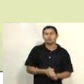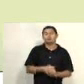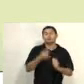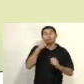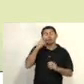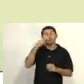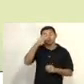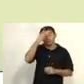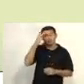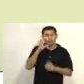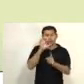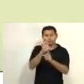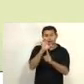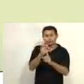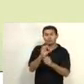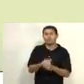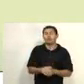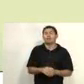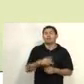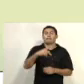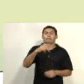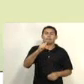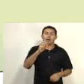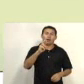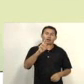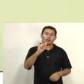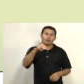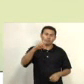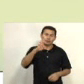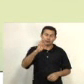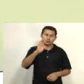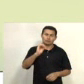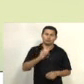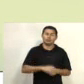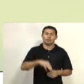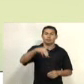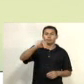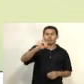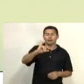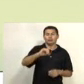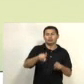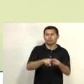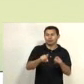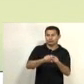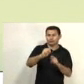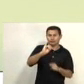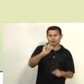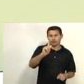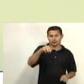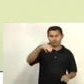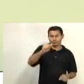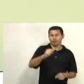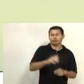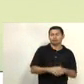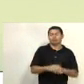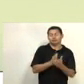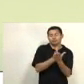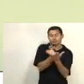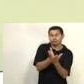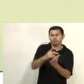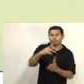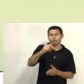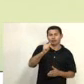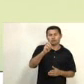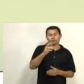ver, pessoal, a influência dos parâmetros Mi e sigma, média e desvio padrão,